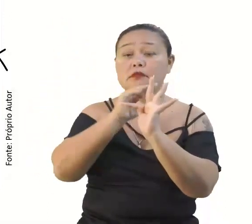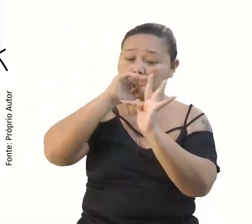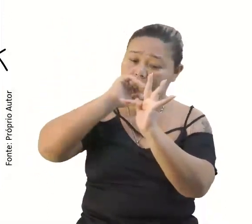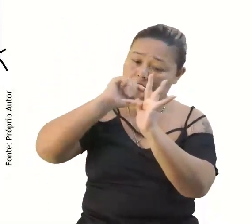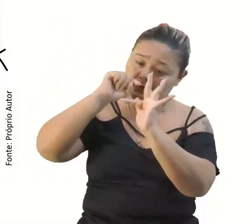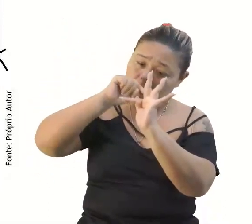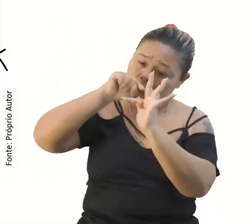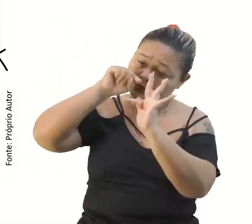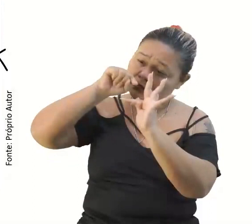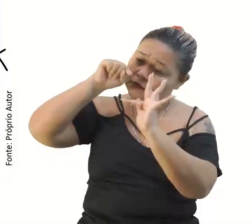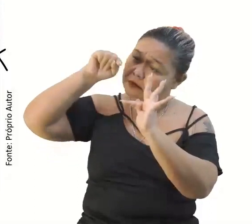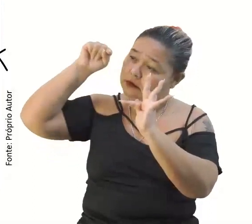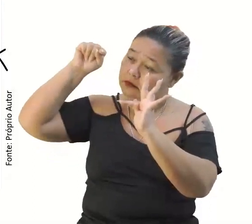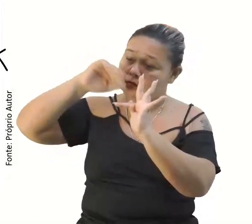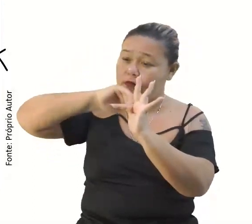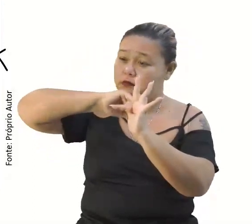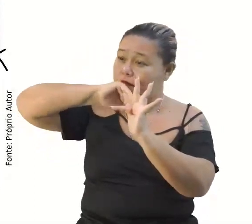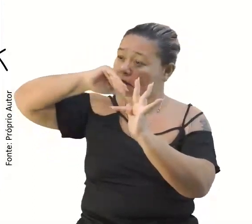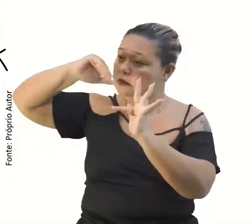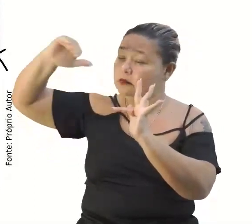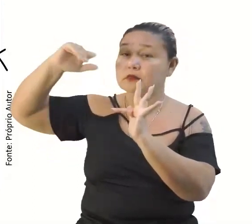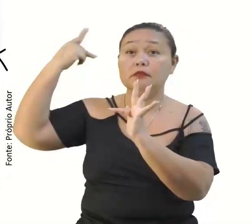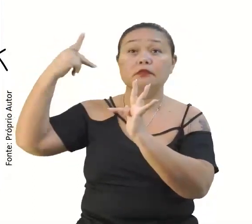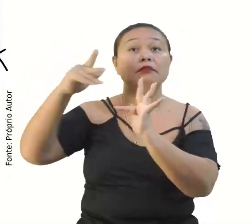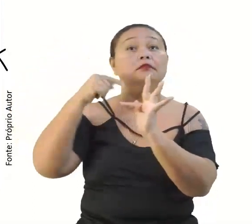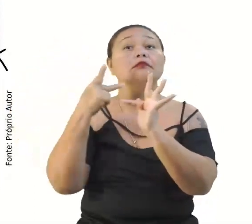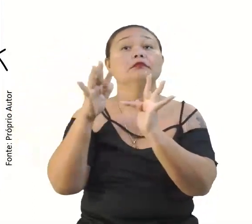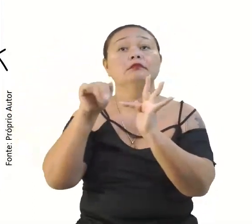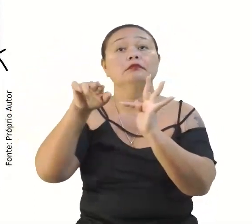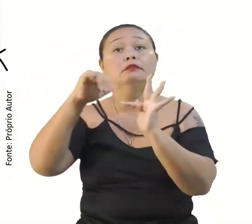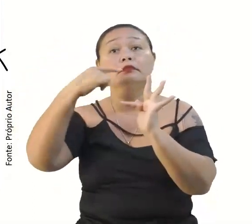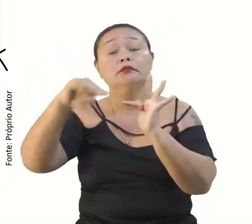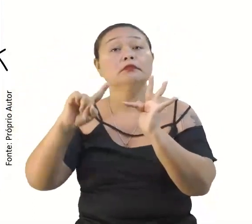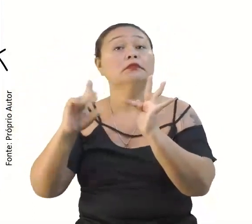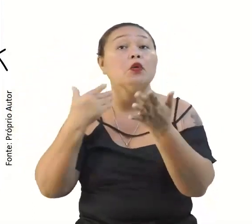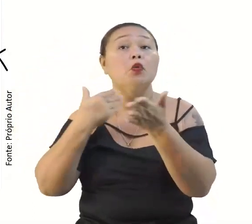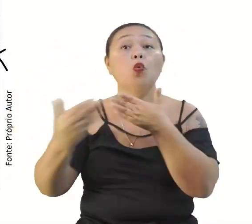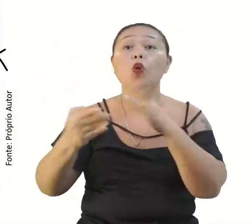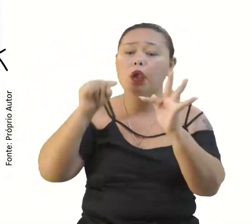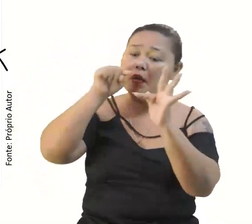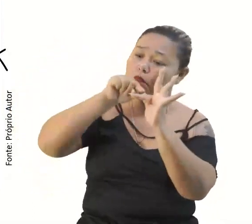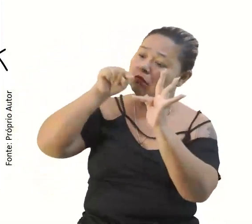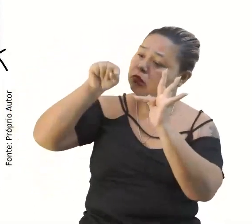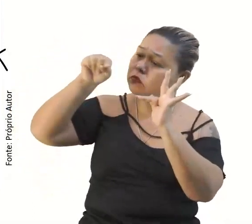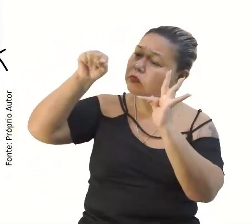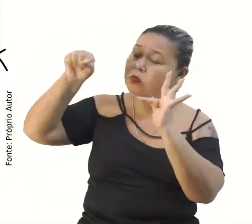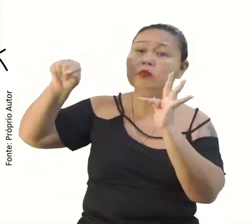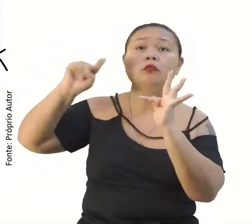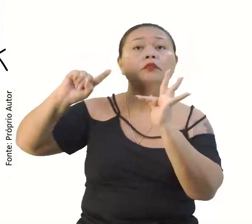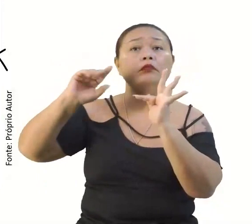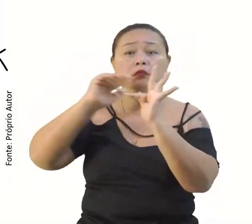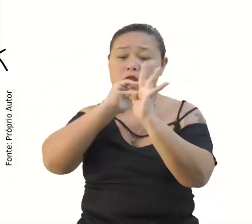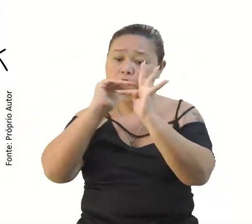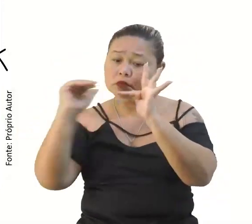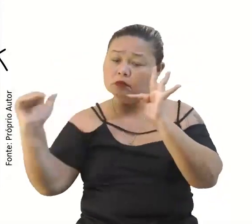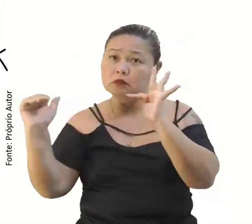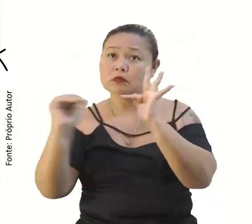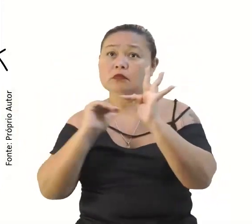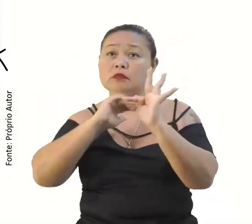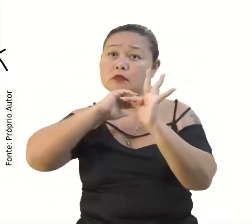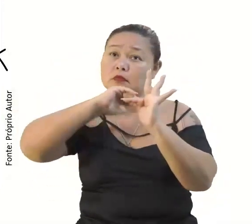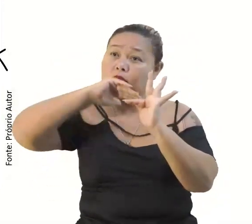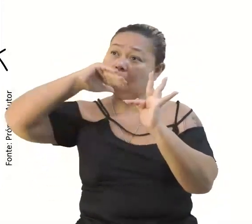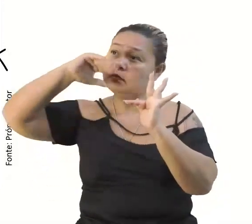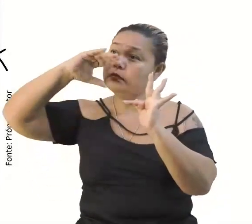essa é a curva daquela função. Então, qualquer ponto que eu traçar vai estar sobre essa